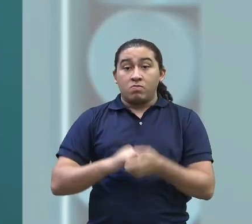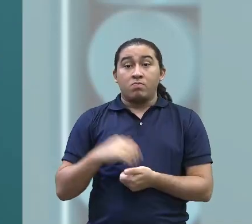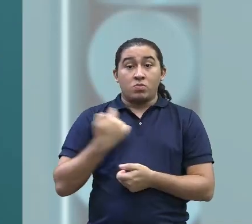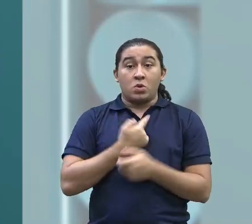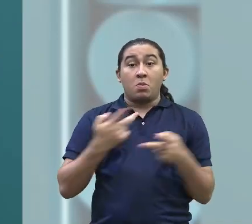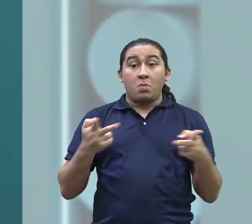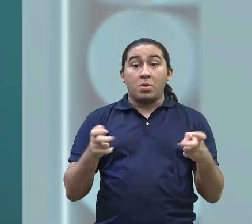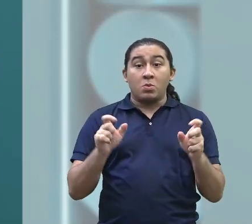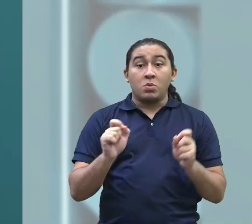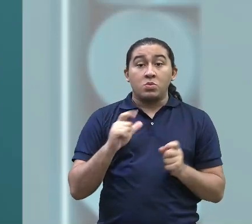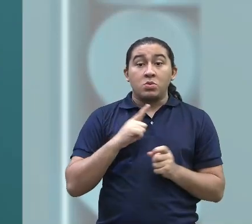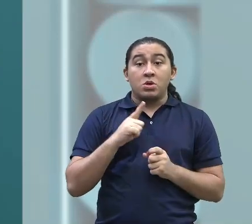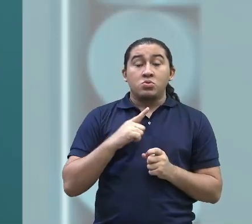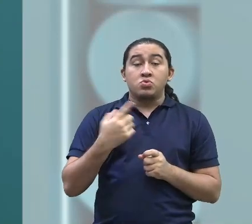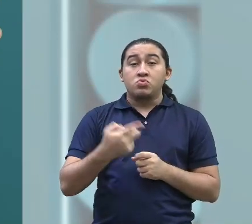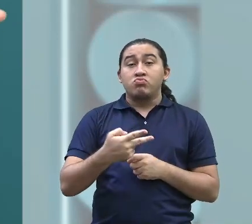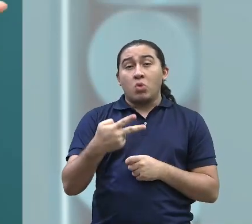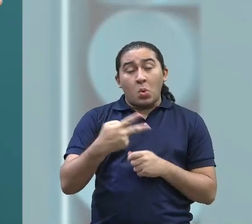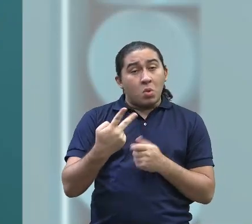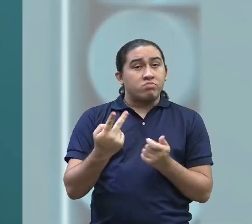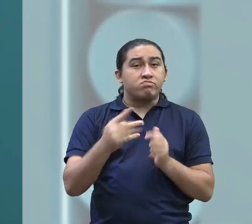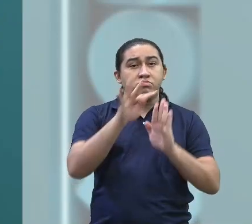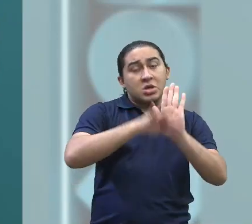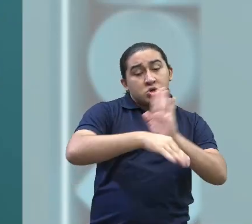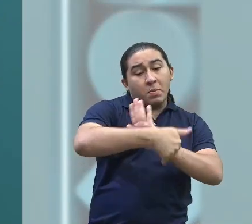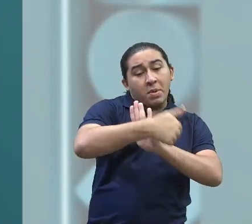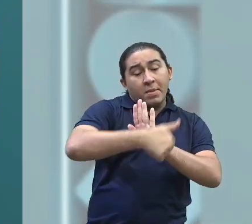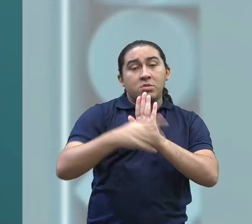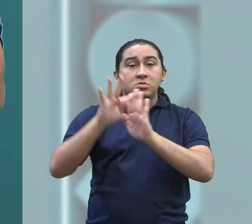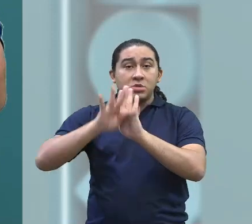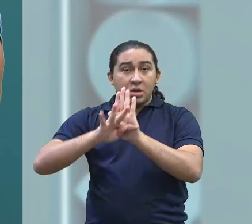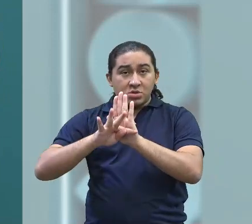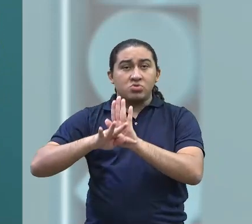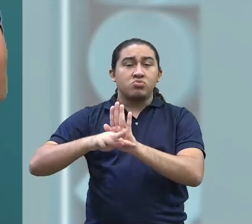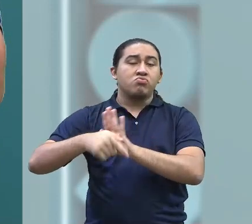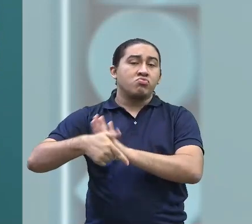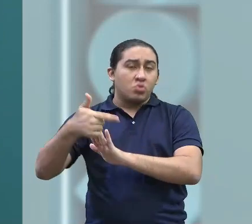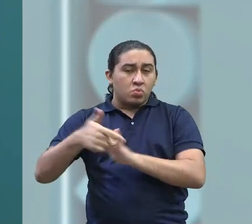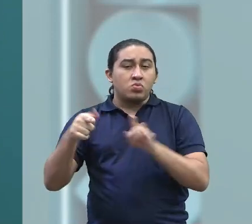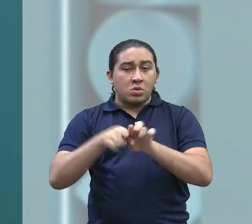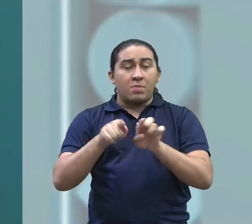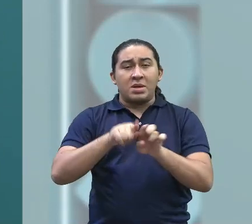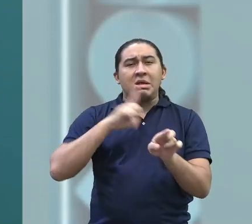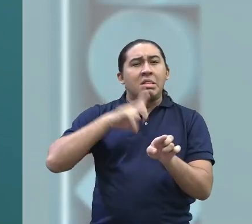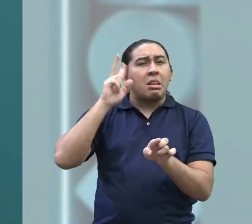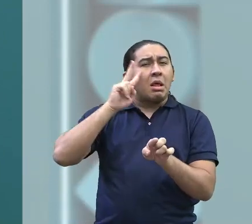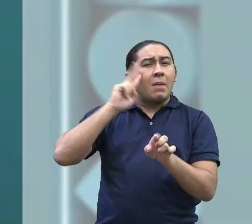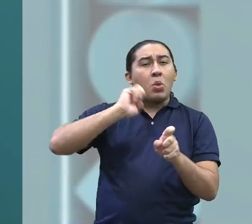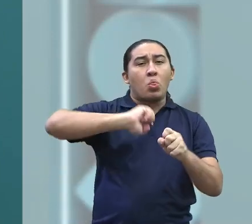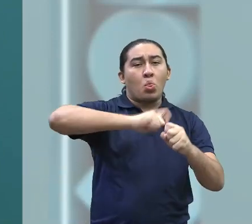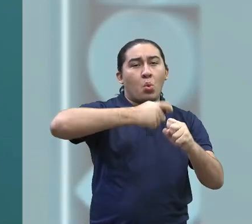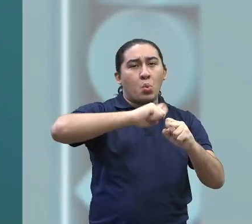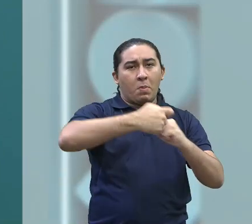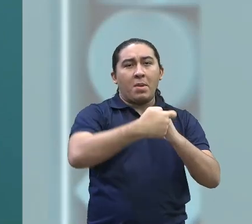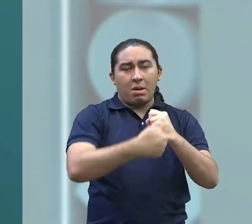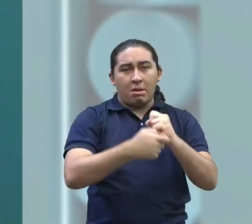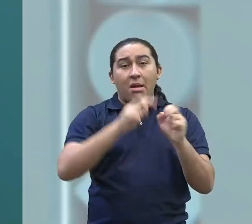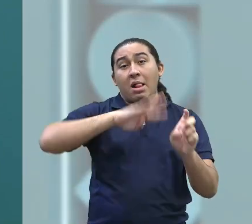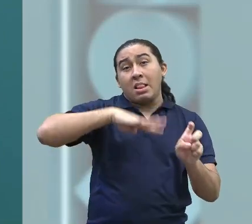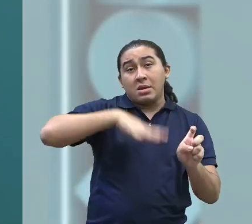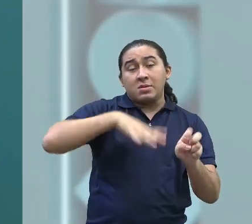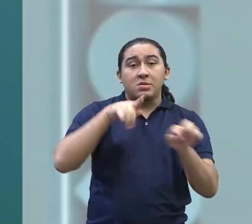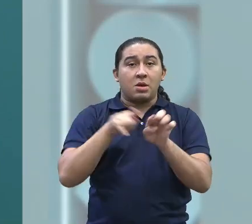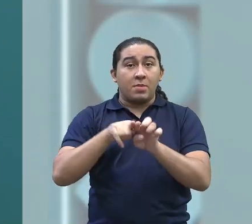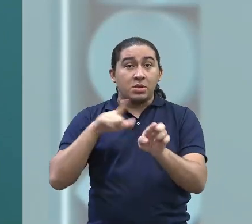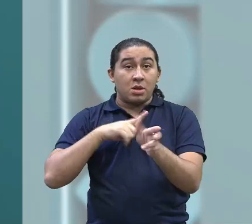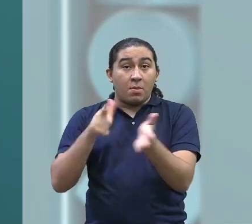primeiros textos, a lenda do Tucumã e também a notícia sobre uma notícia